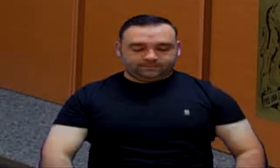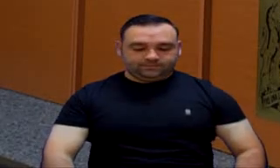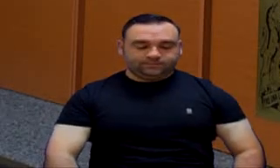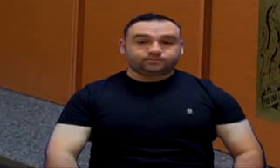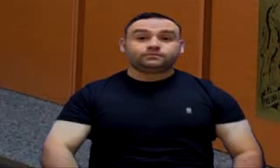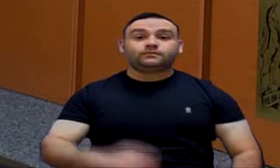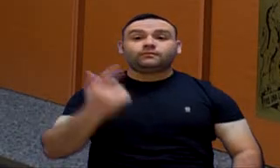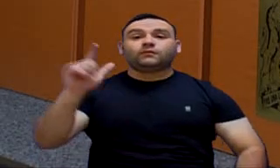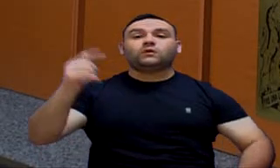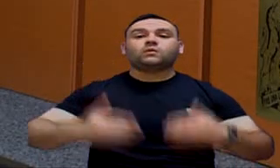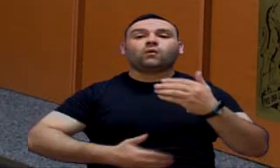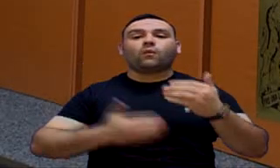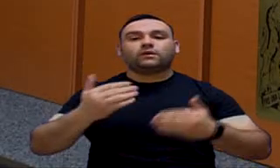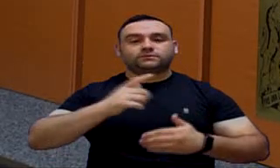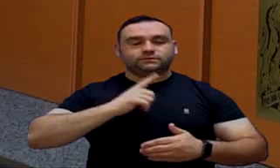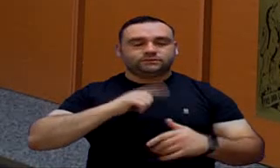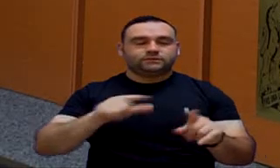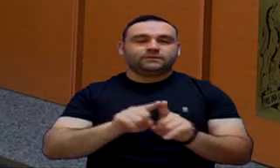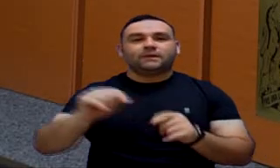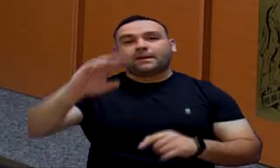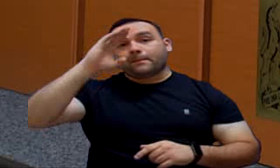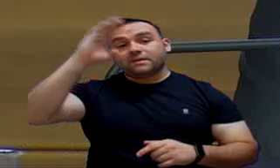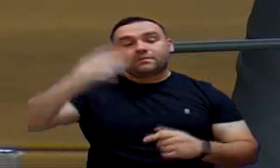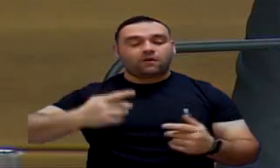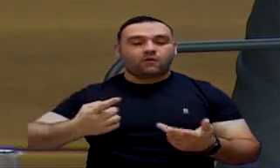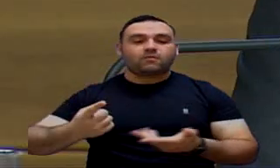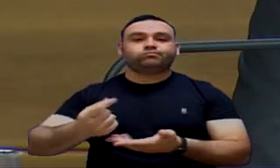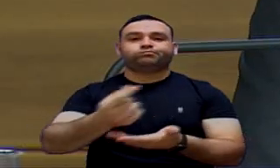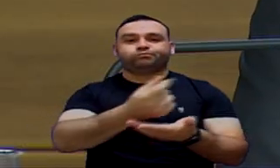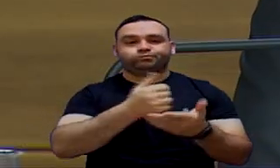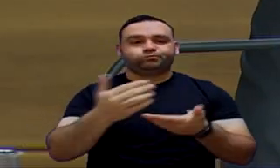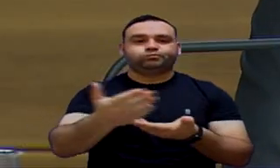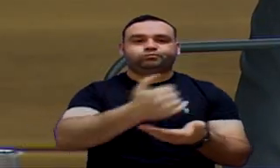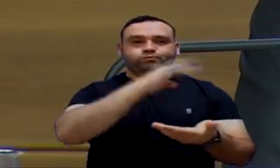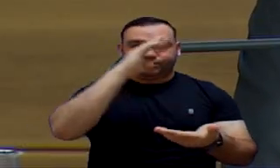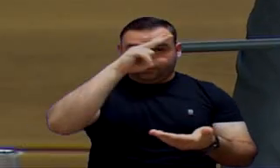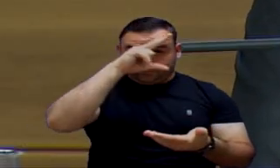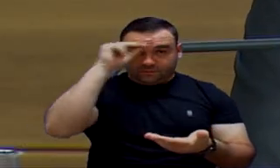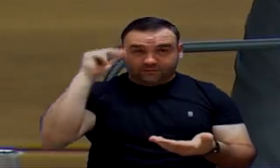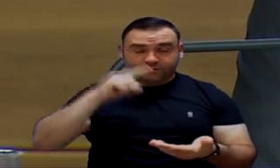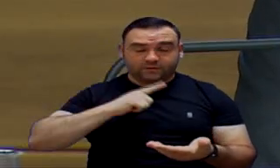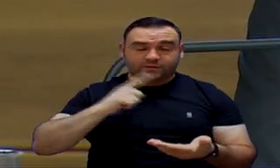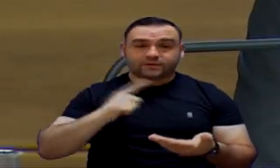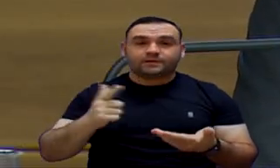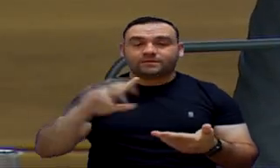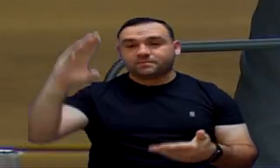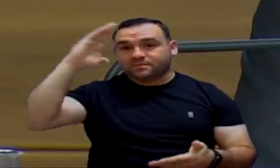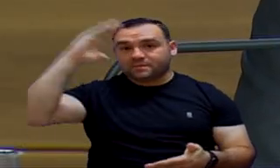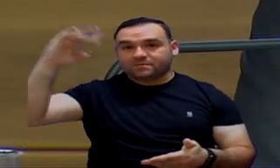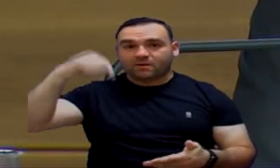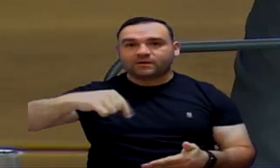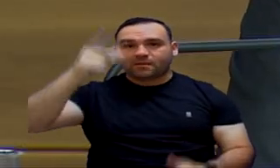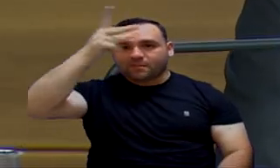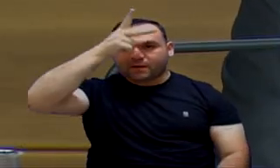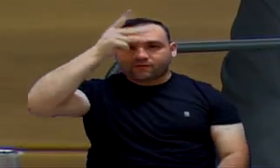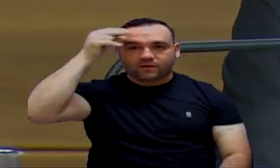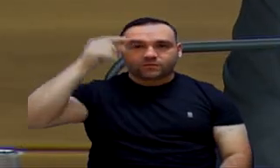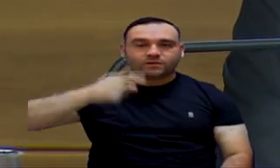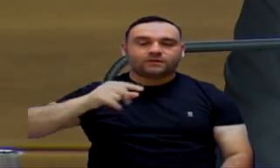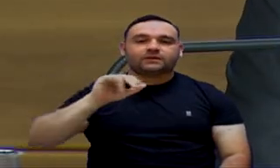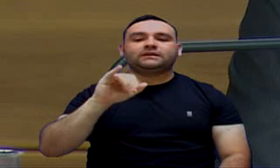bom o próximo quadro nós trouxemos aqui as principais receitas da prefeitura né Nós temos como Carro Chefe da prefeitura ainda